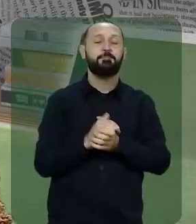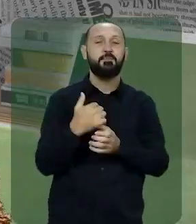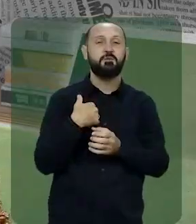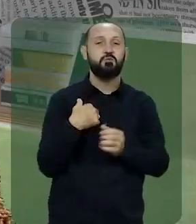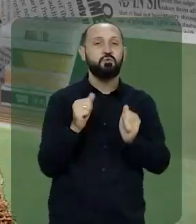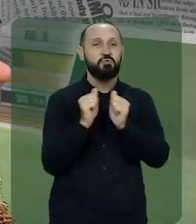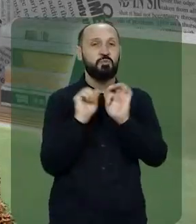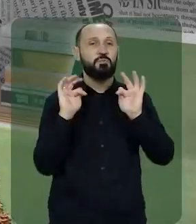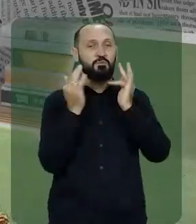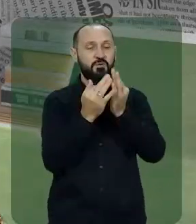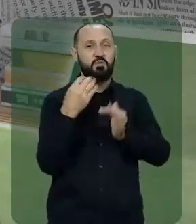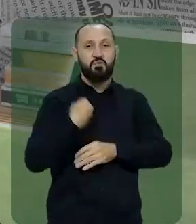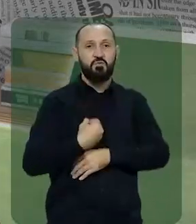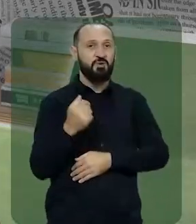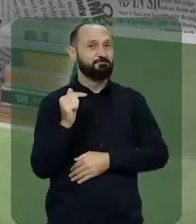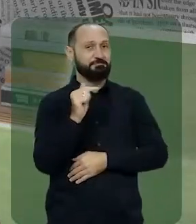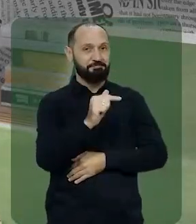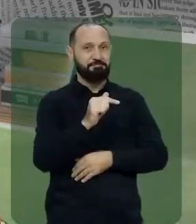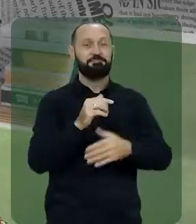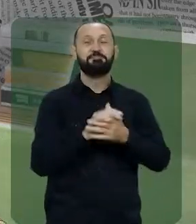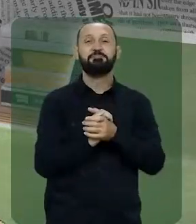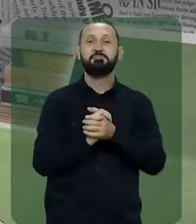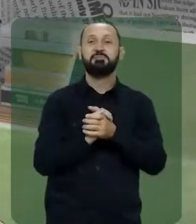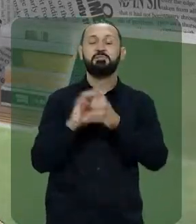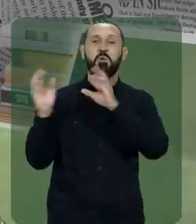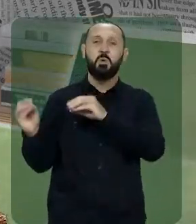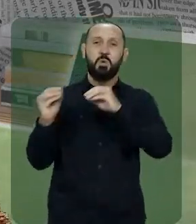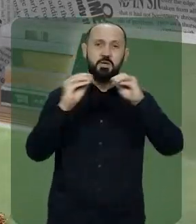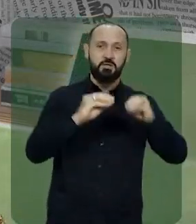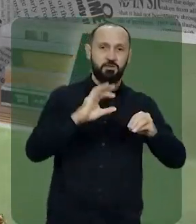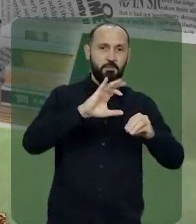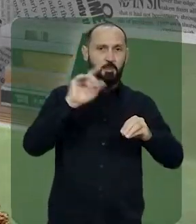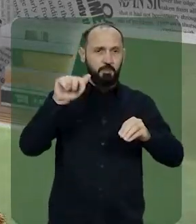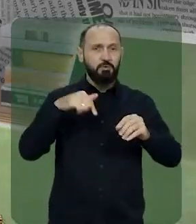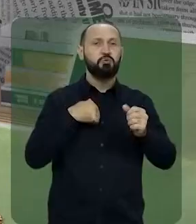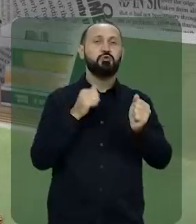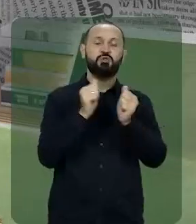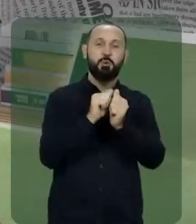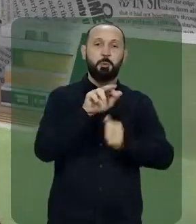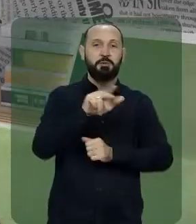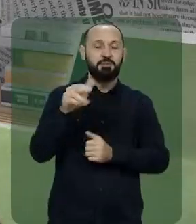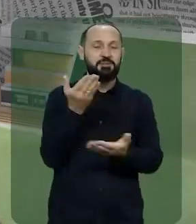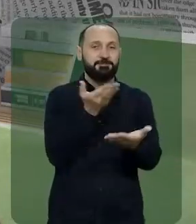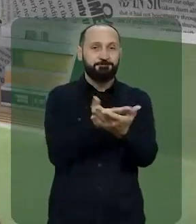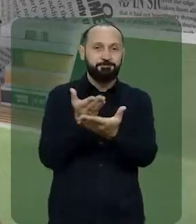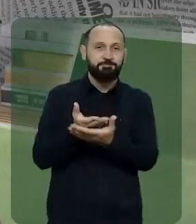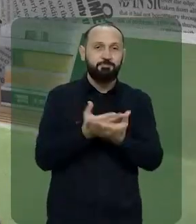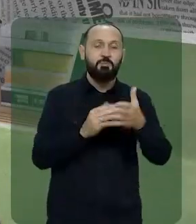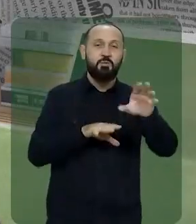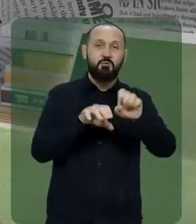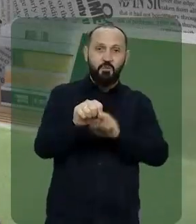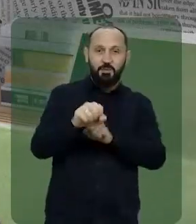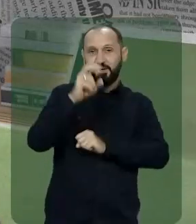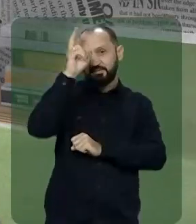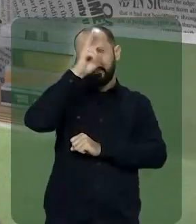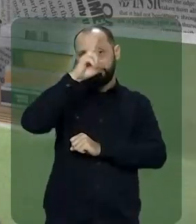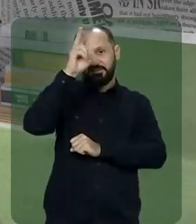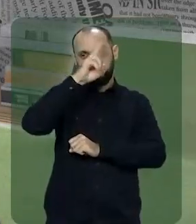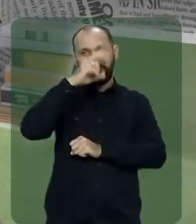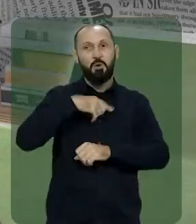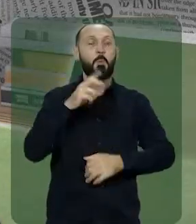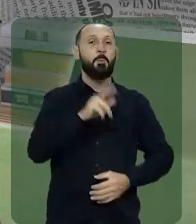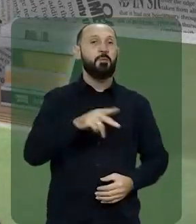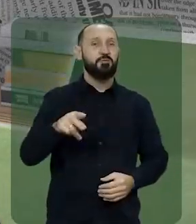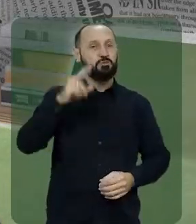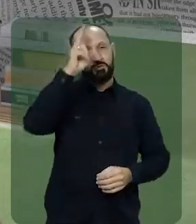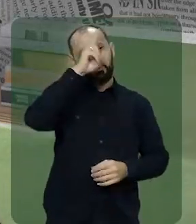com minha família vivendo lá. Vim a Campo Grande com meus irmãos, estudamos, eu formei minha história, tornei-me